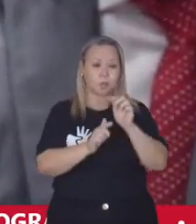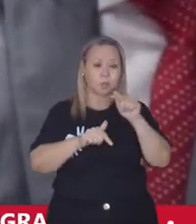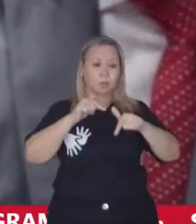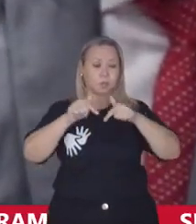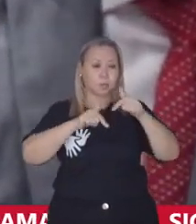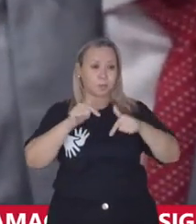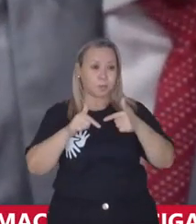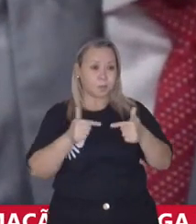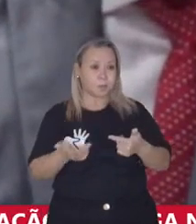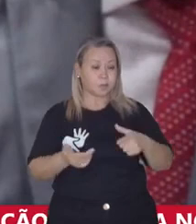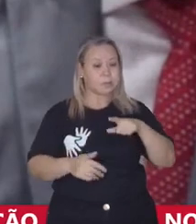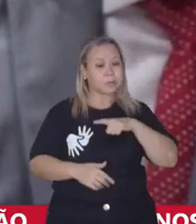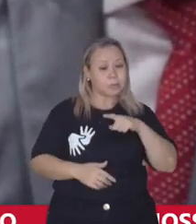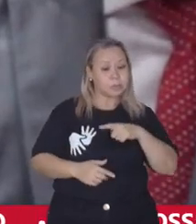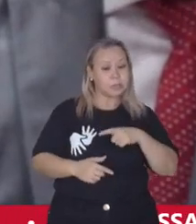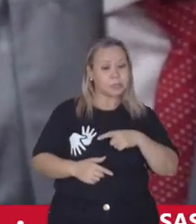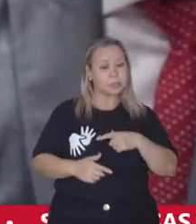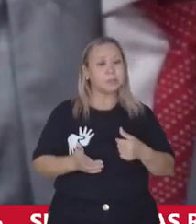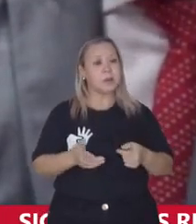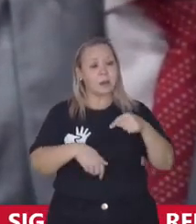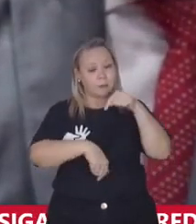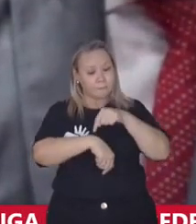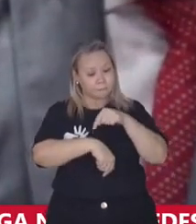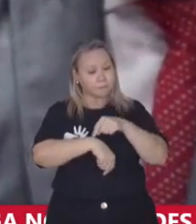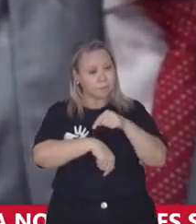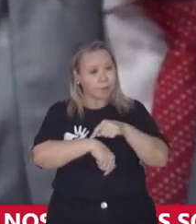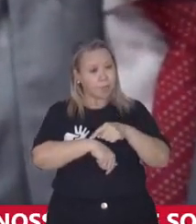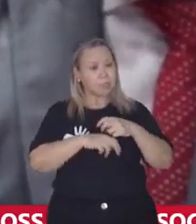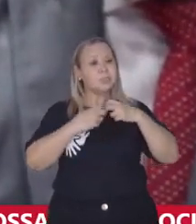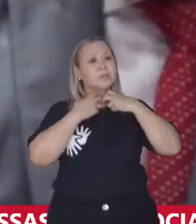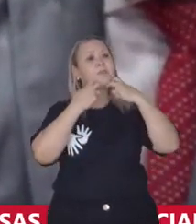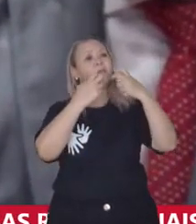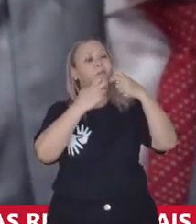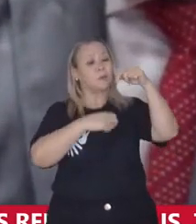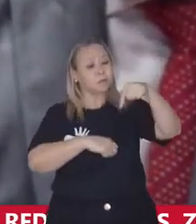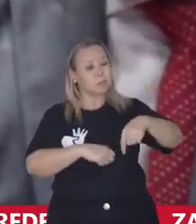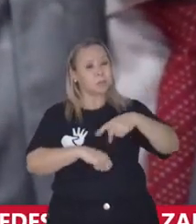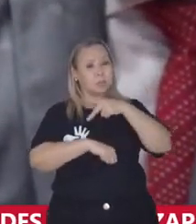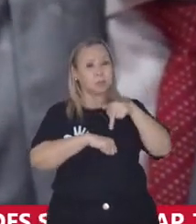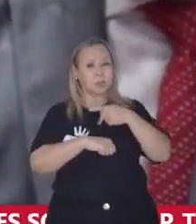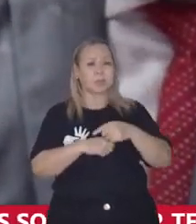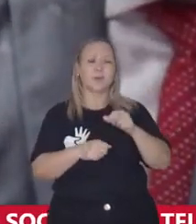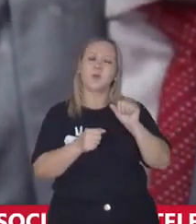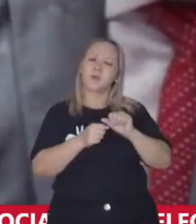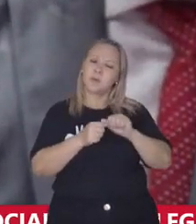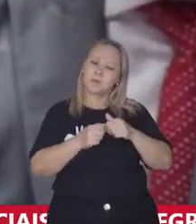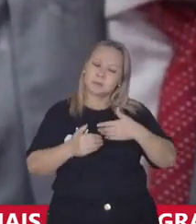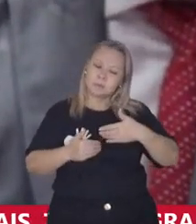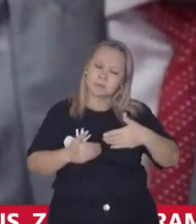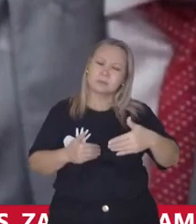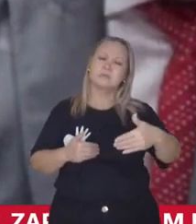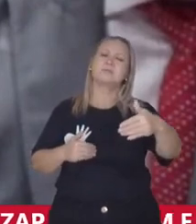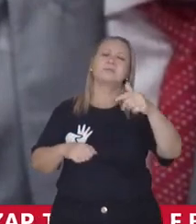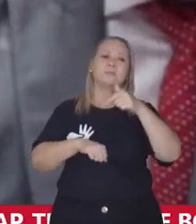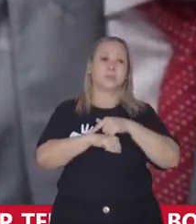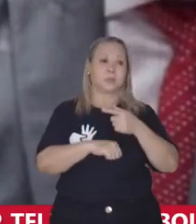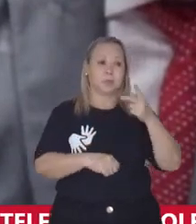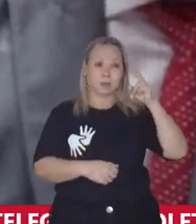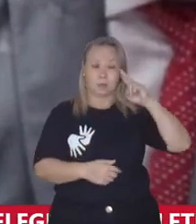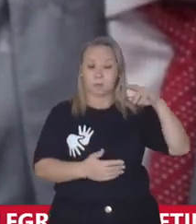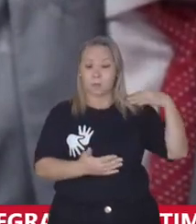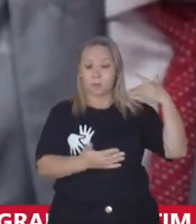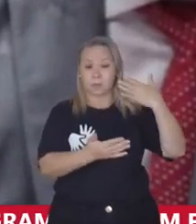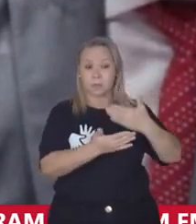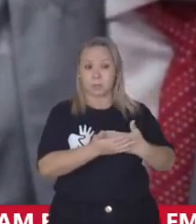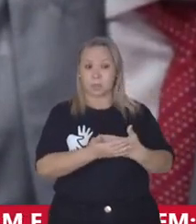ter vez e voz neste país. E foi o que nós fizemos ao longo do tempo da nossa história. Pode verificar que desde